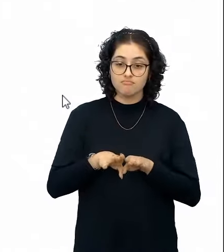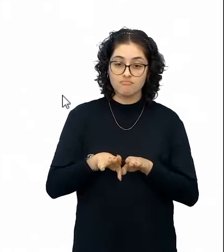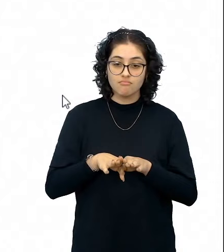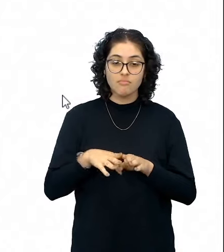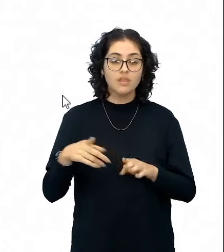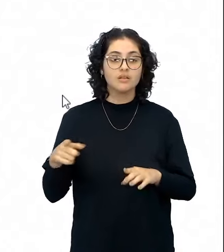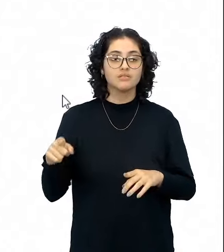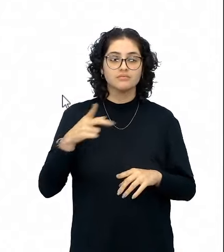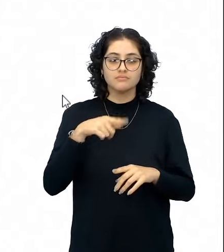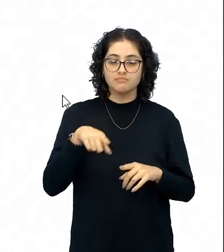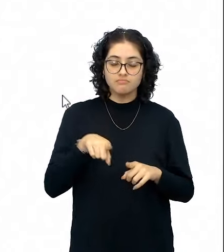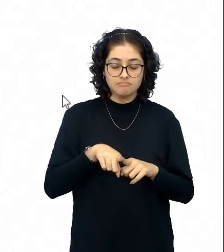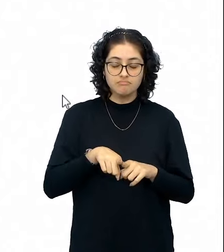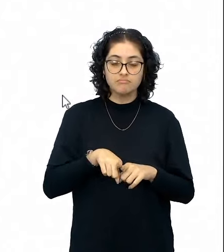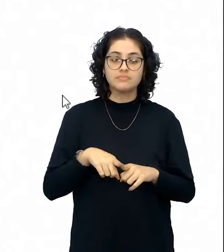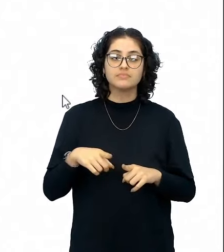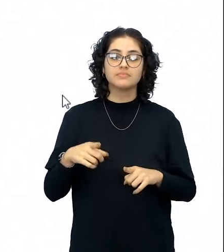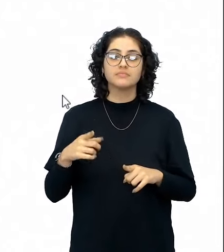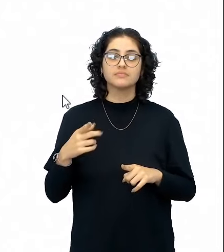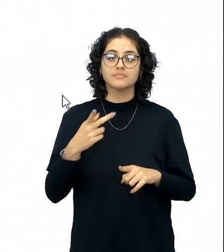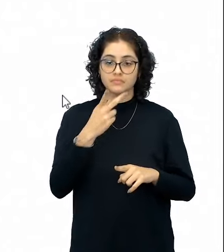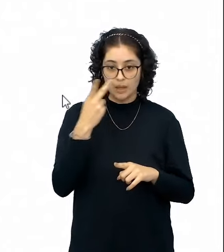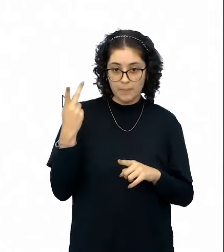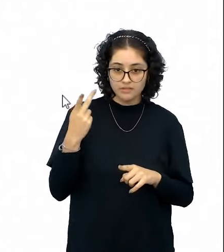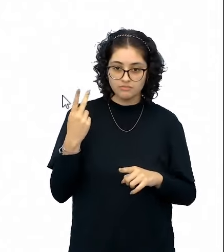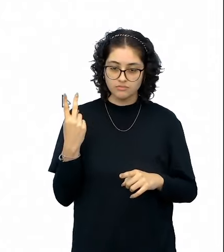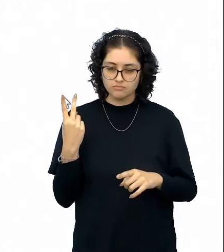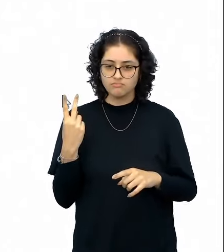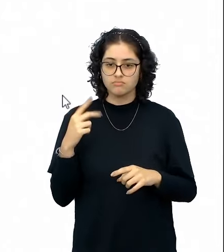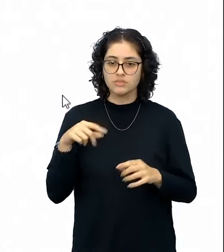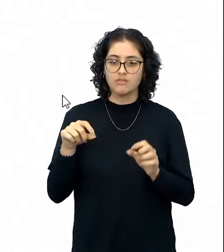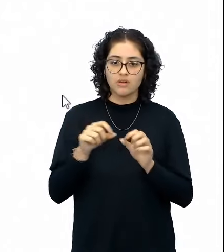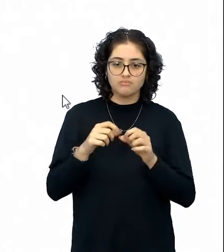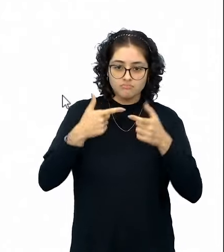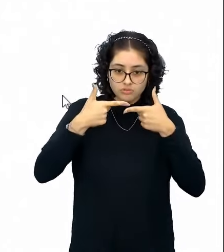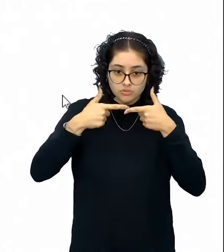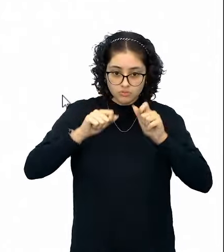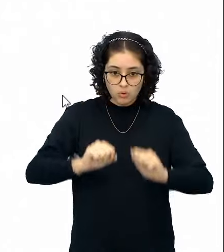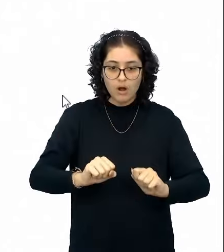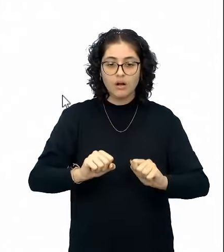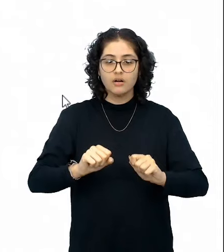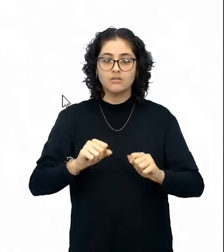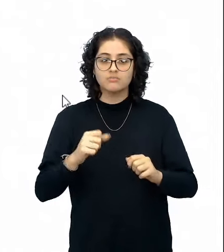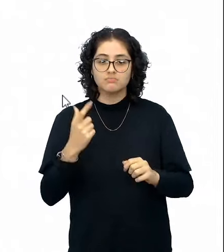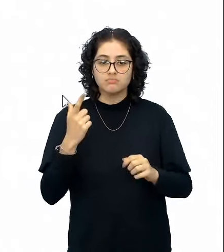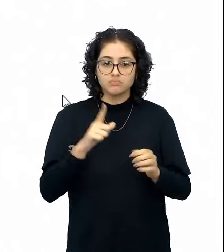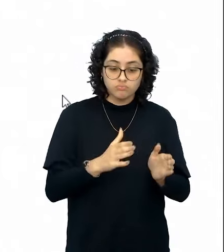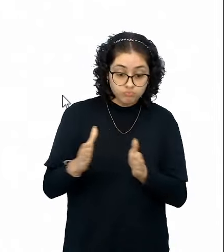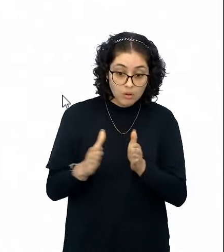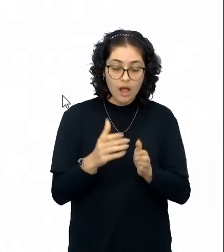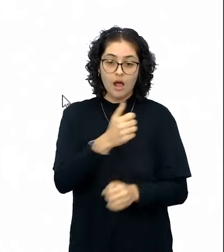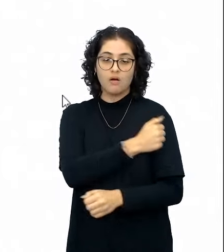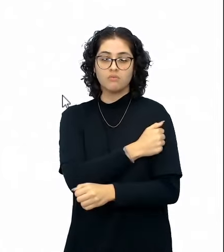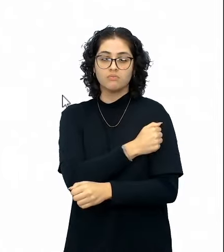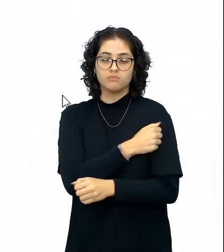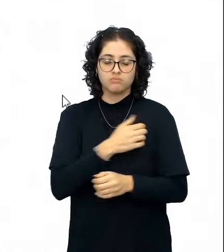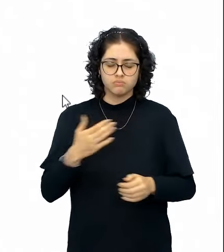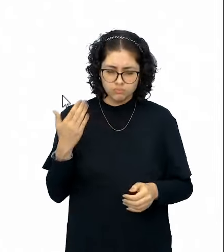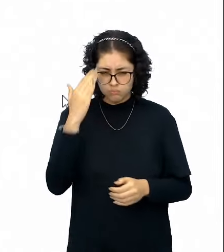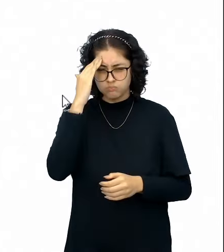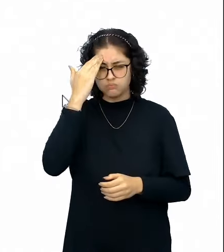uma pessoa, fazendo com que as figuras de linguagem sejam familiares ao aluno, ele vai cada vez